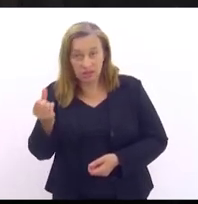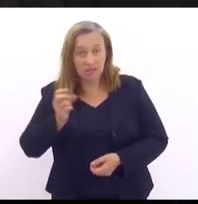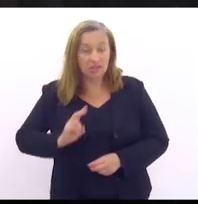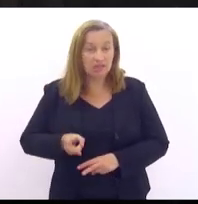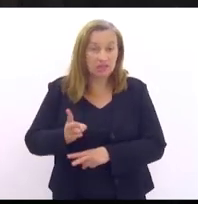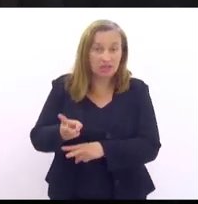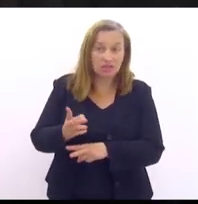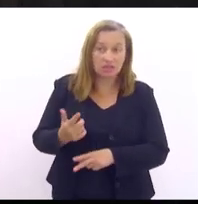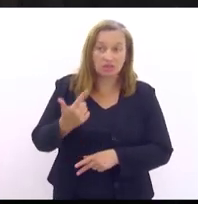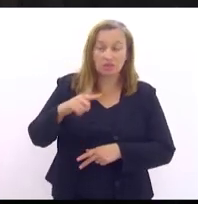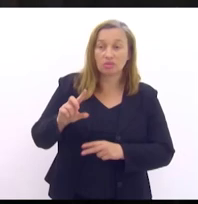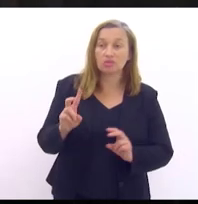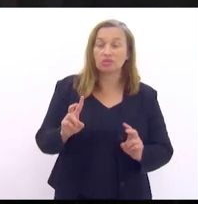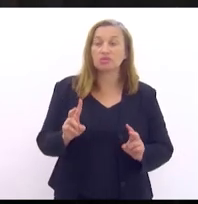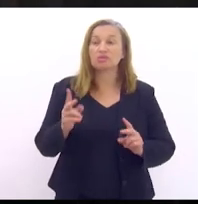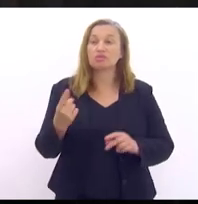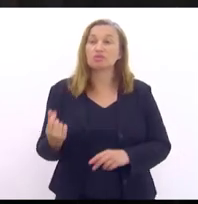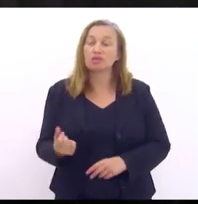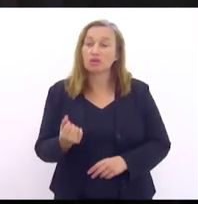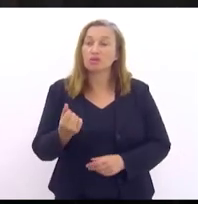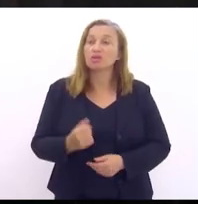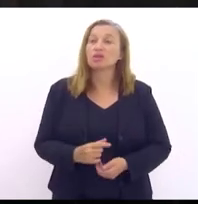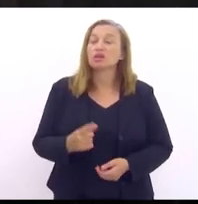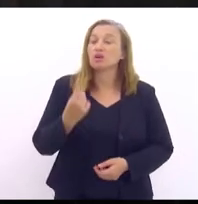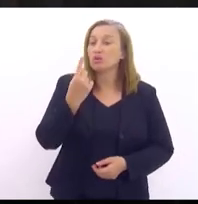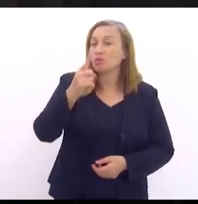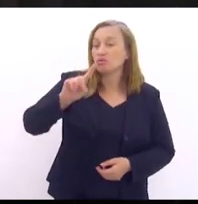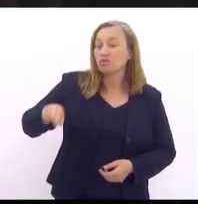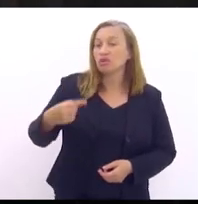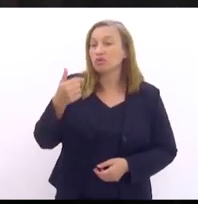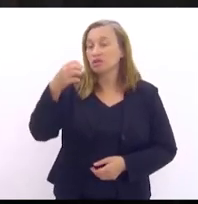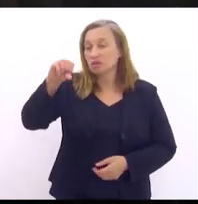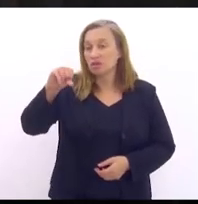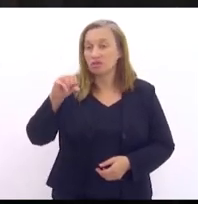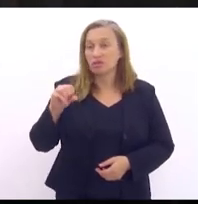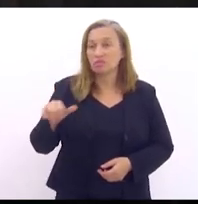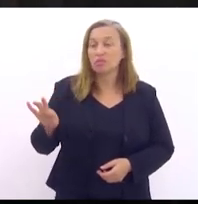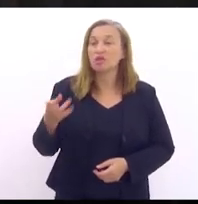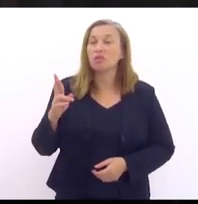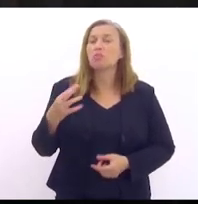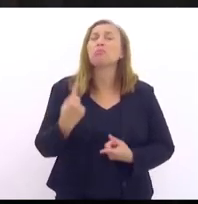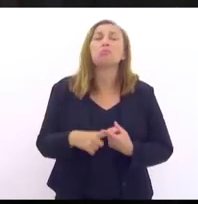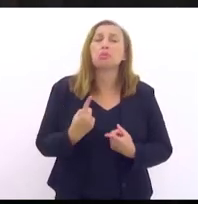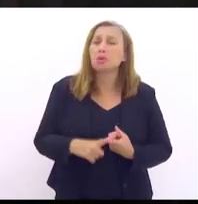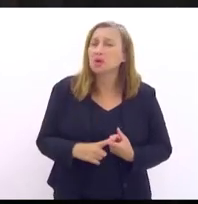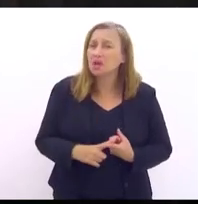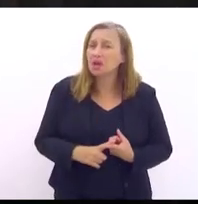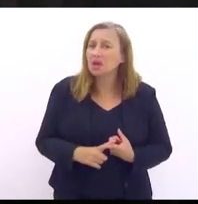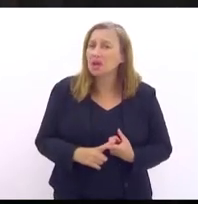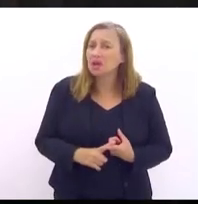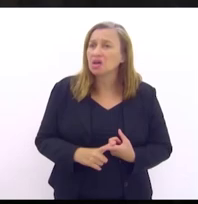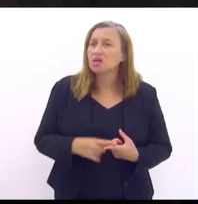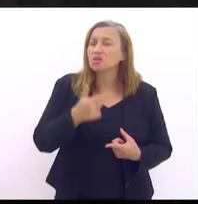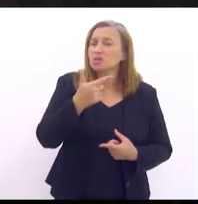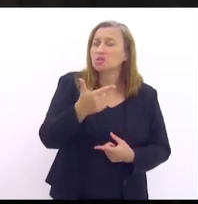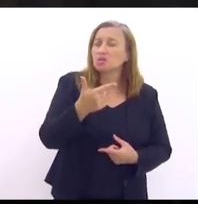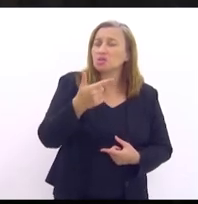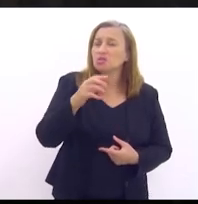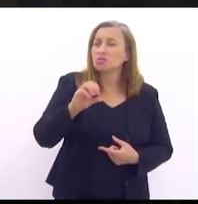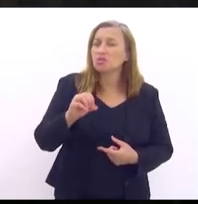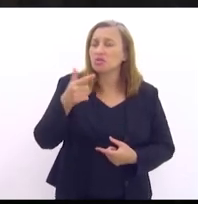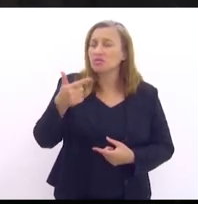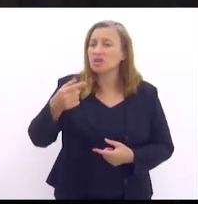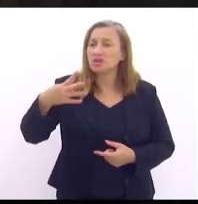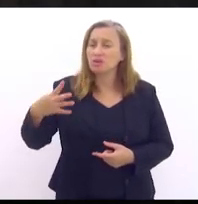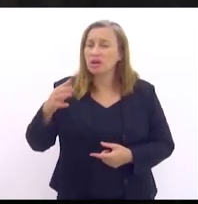valores presentes, vai render 1,9 bilhões. E por que que 2024 está menor?